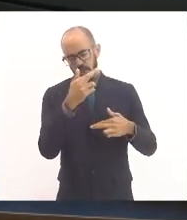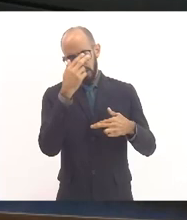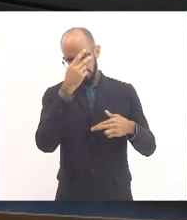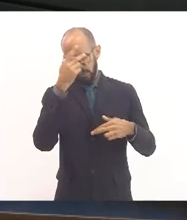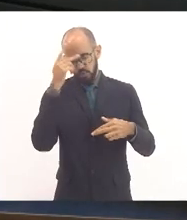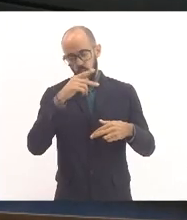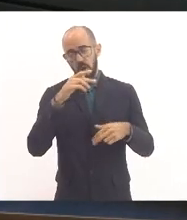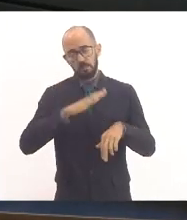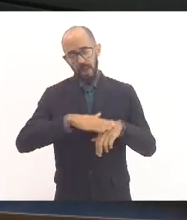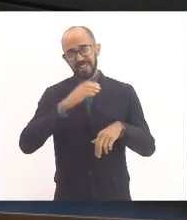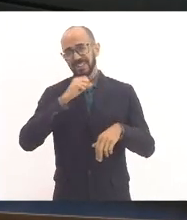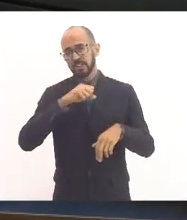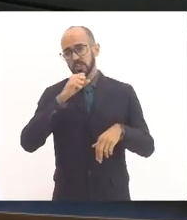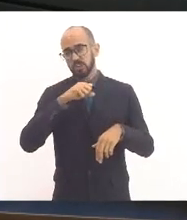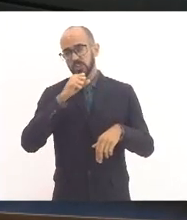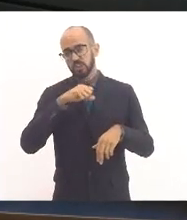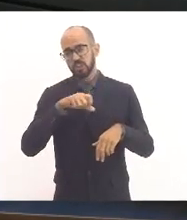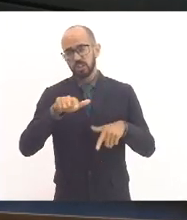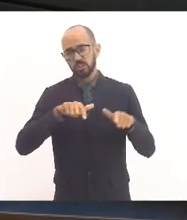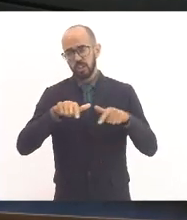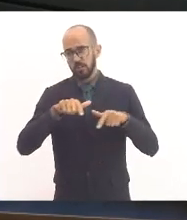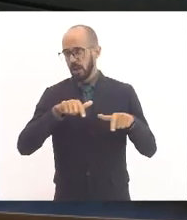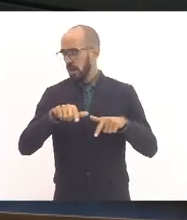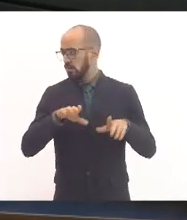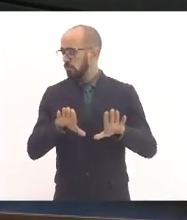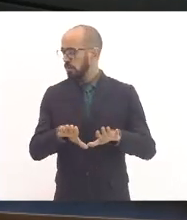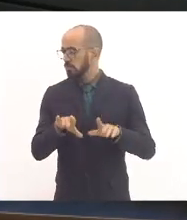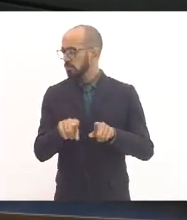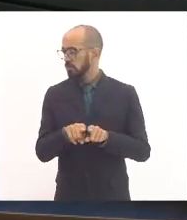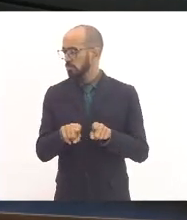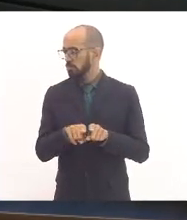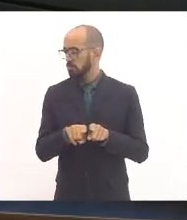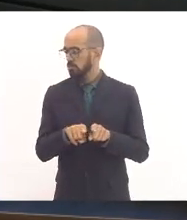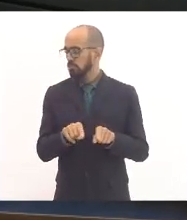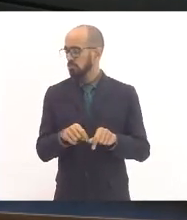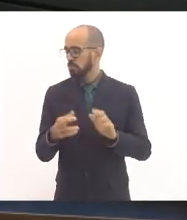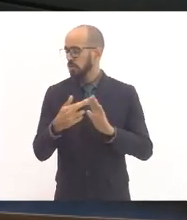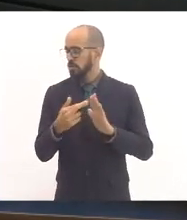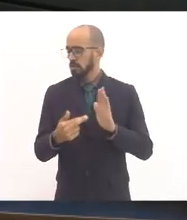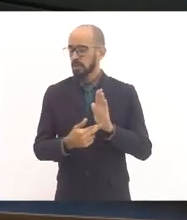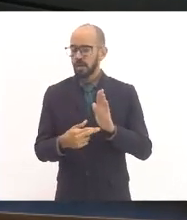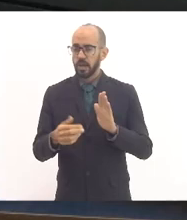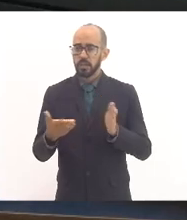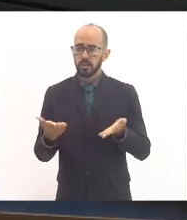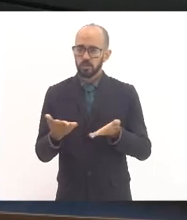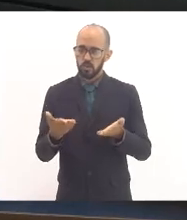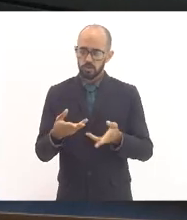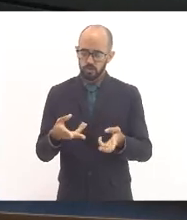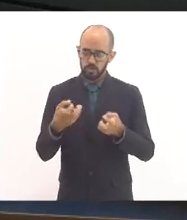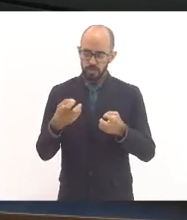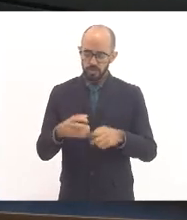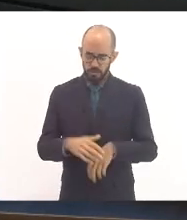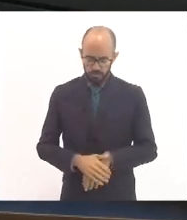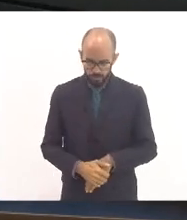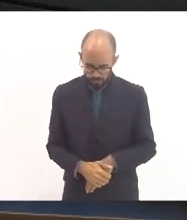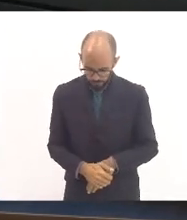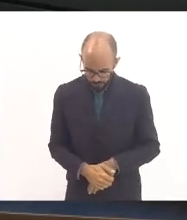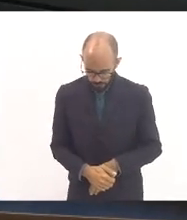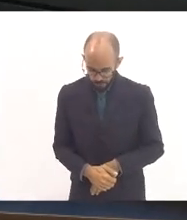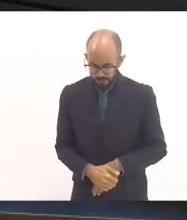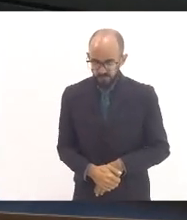antiguidades em si critério ridículo absurdo critério nojento que hoje a gente veio ela não